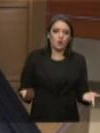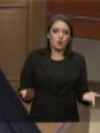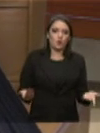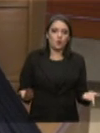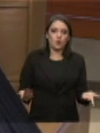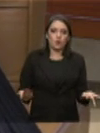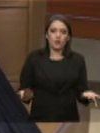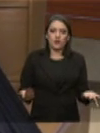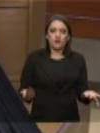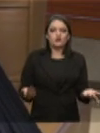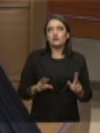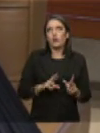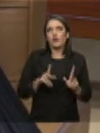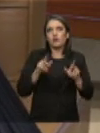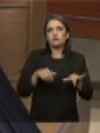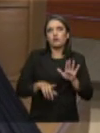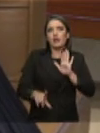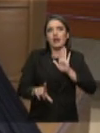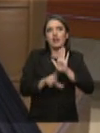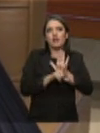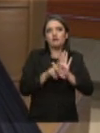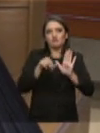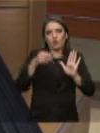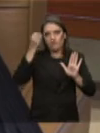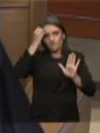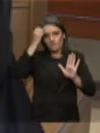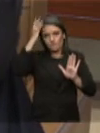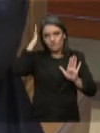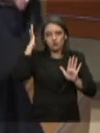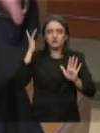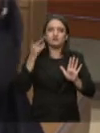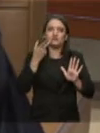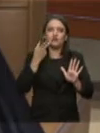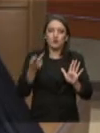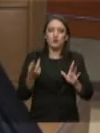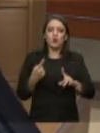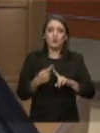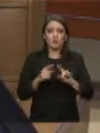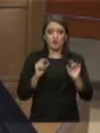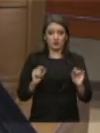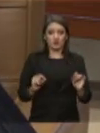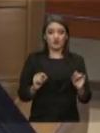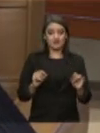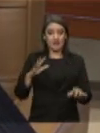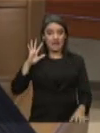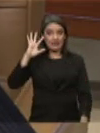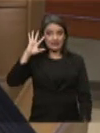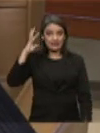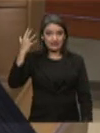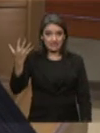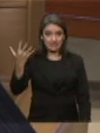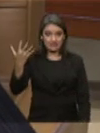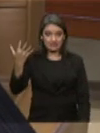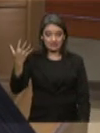lei, como fez o ministro Fux, porque se retirada a decisão do